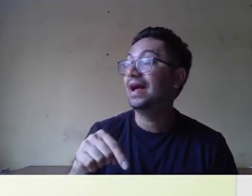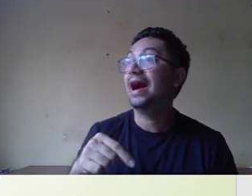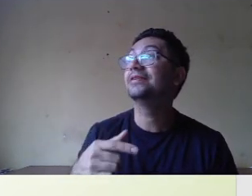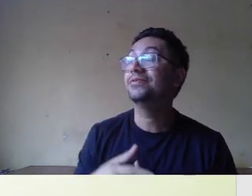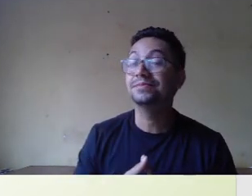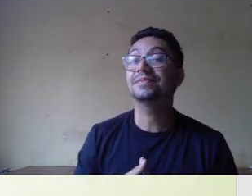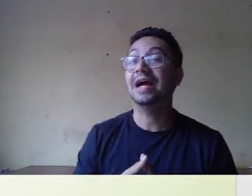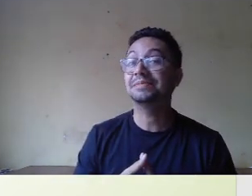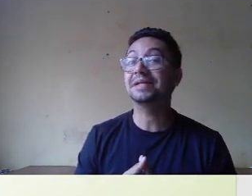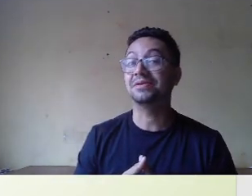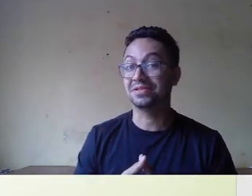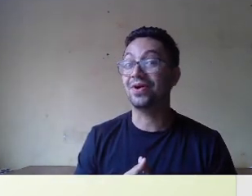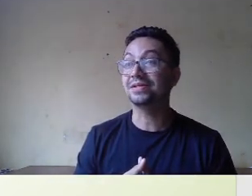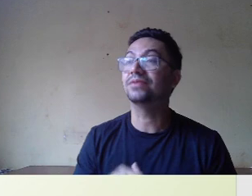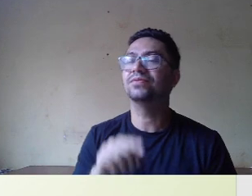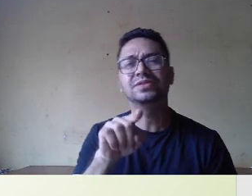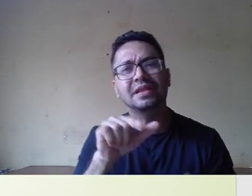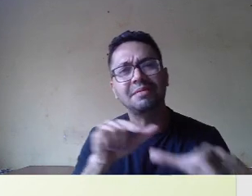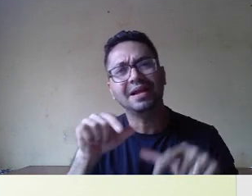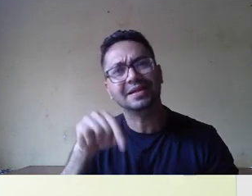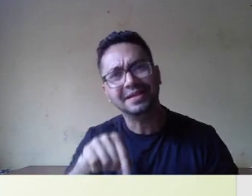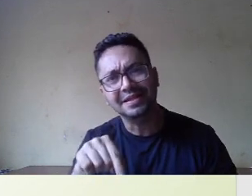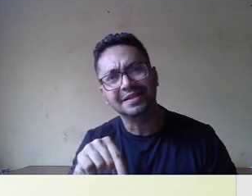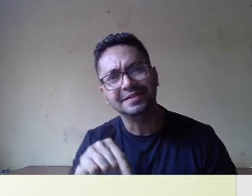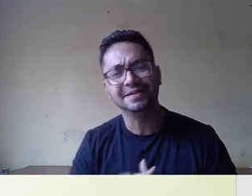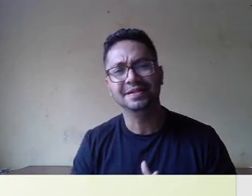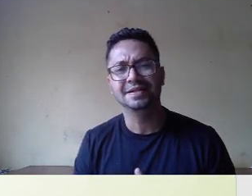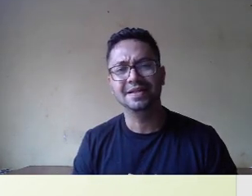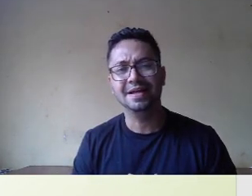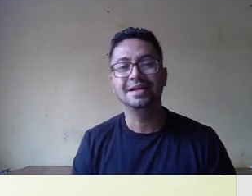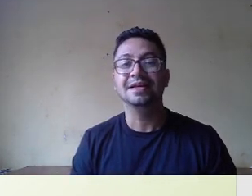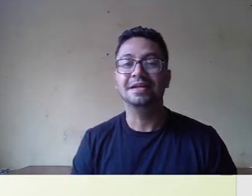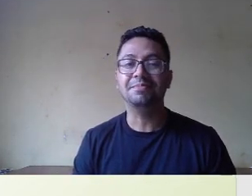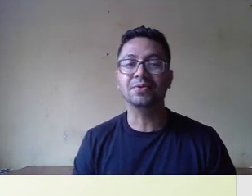aqui, aí a expressão de interrogação, você trabalha aqui,